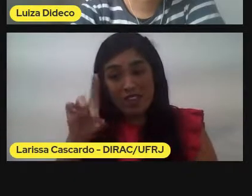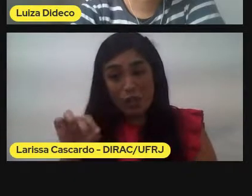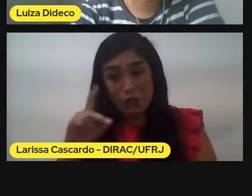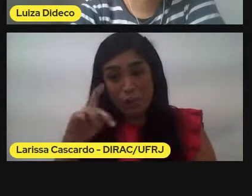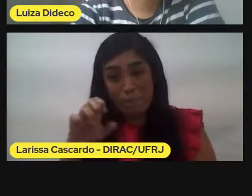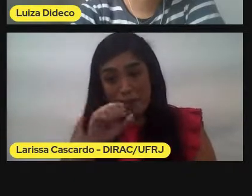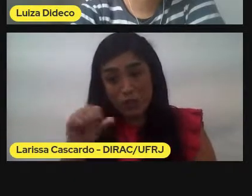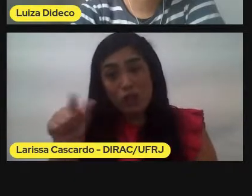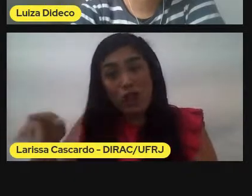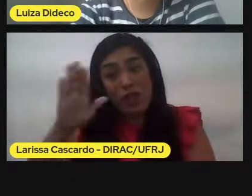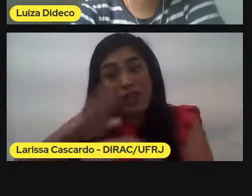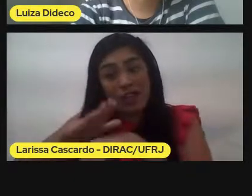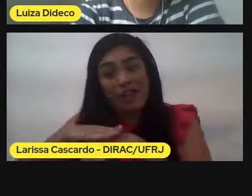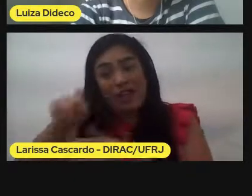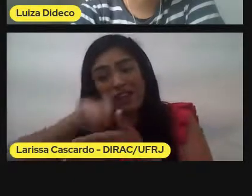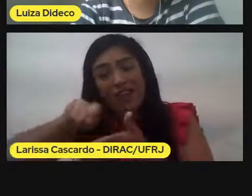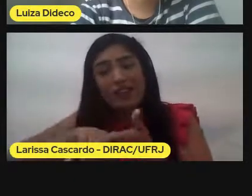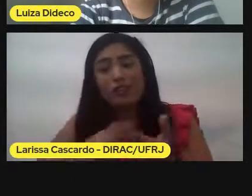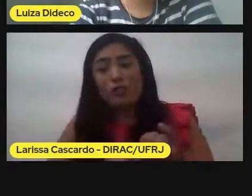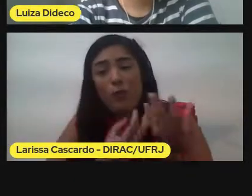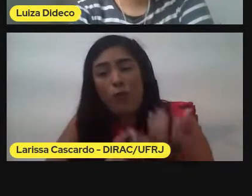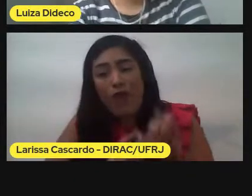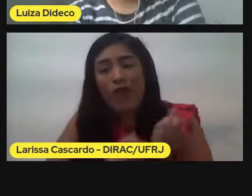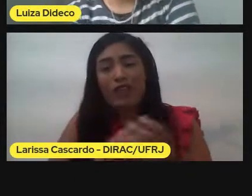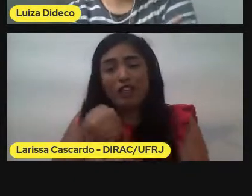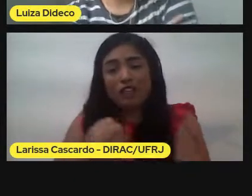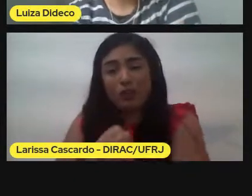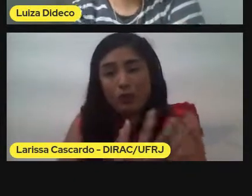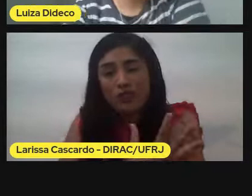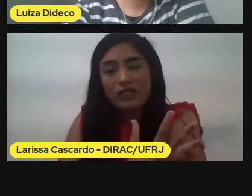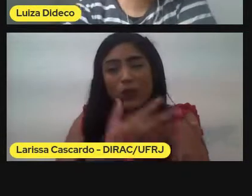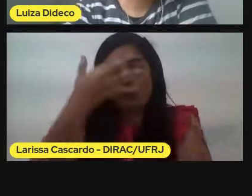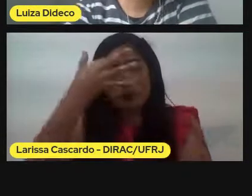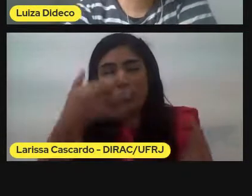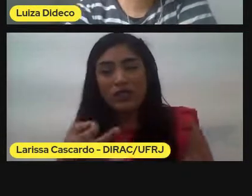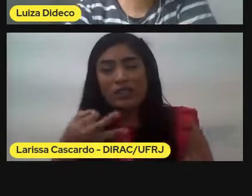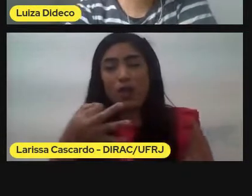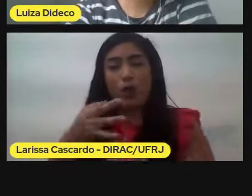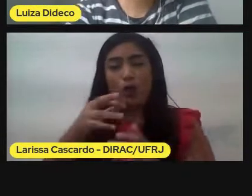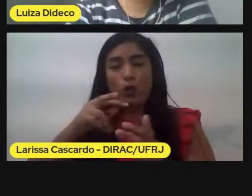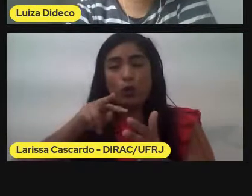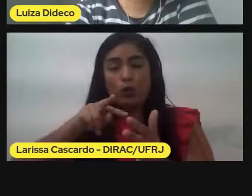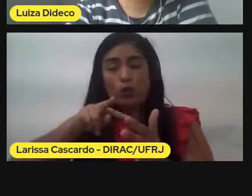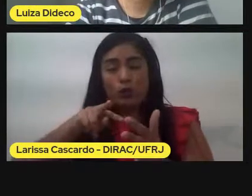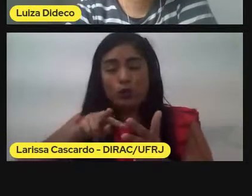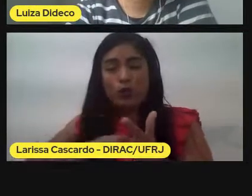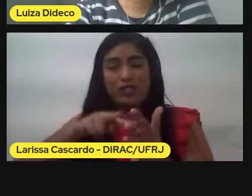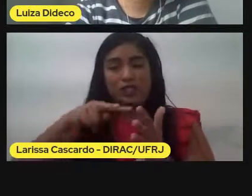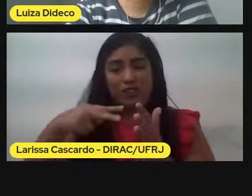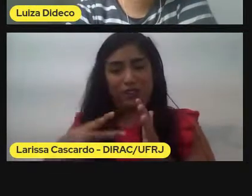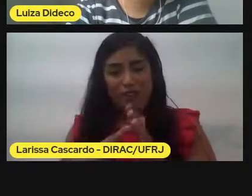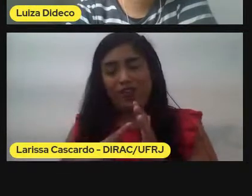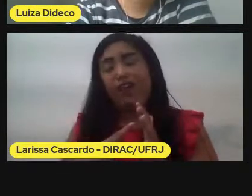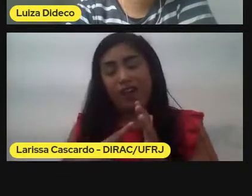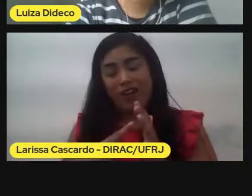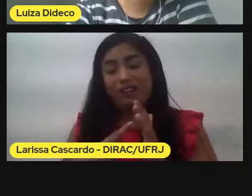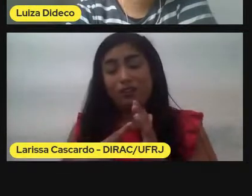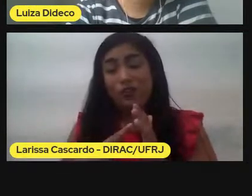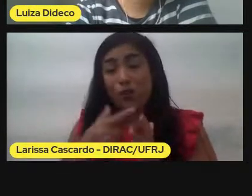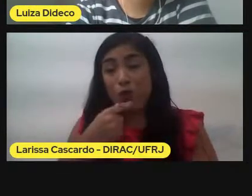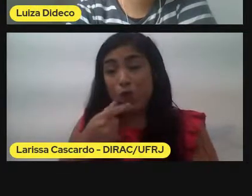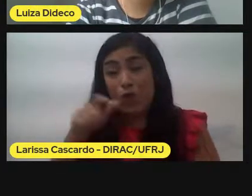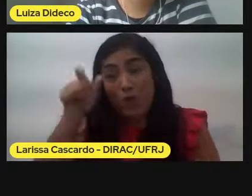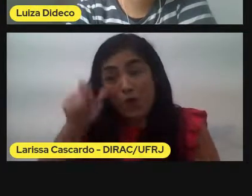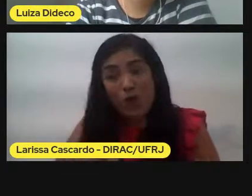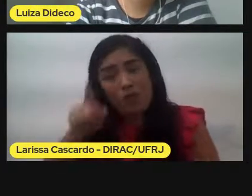Mais do que um poeta do entendimento, da compreensão do significado. É um poeta que nos leva a pensar o